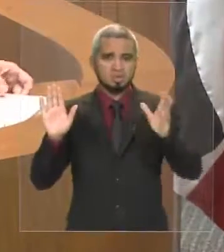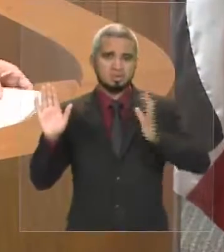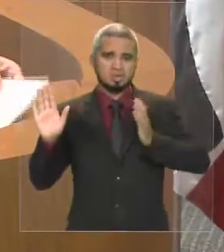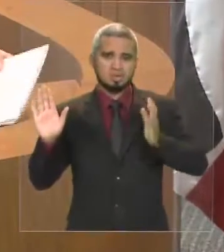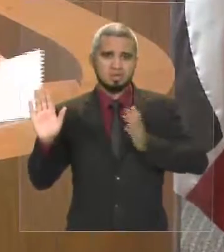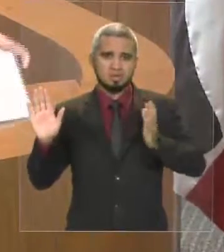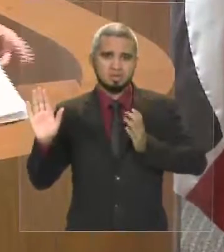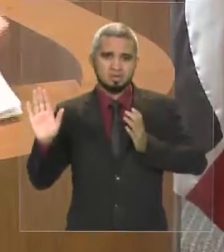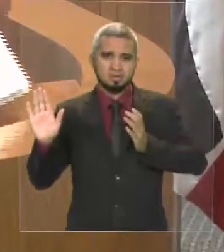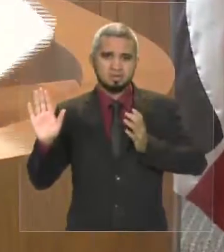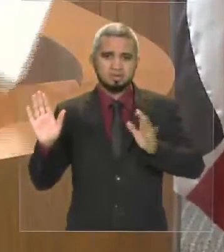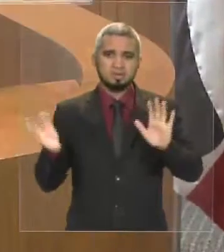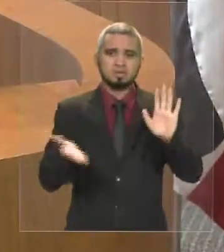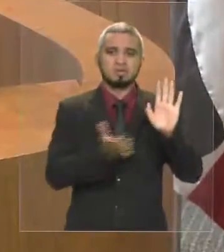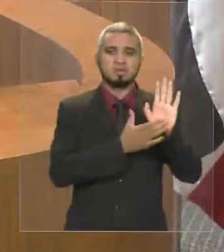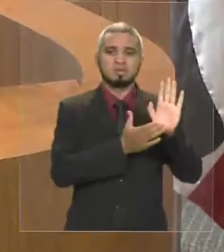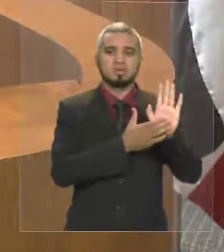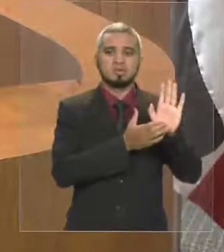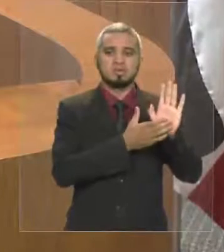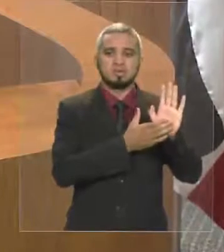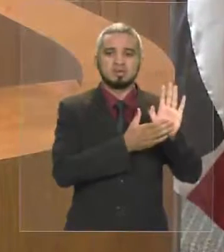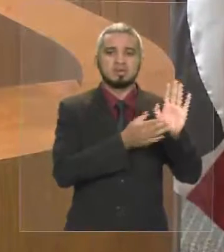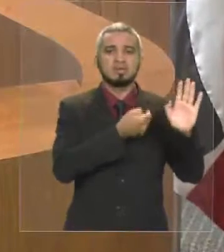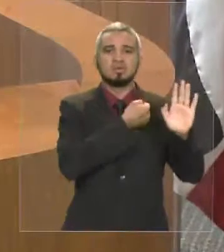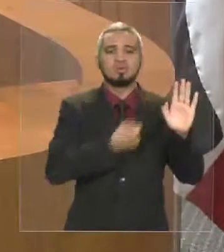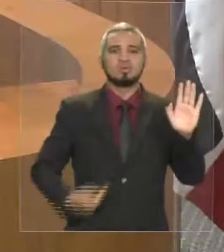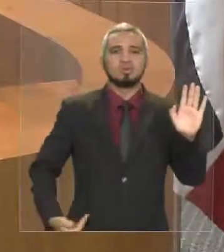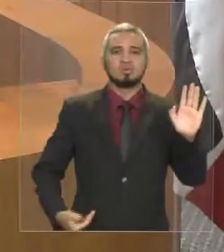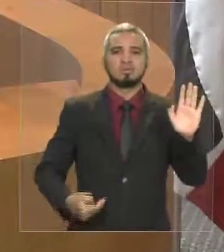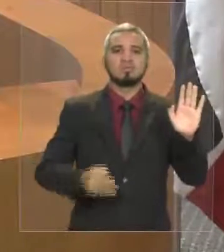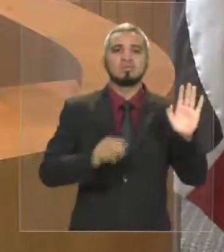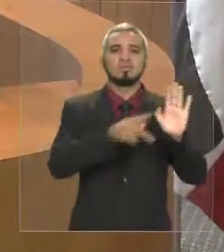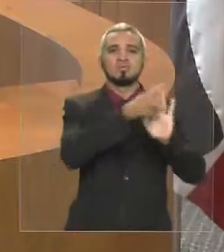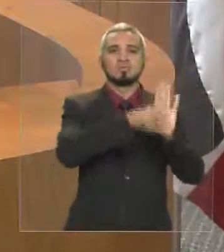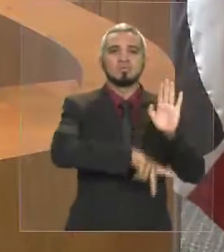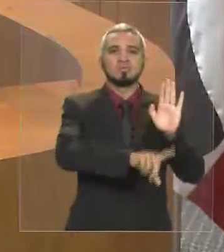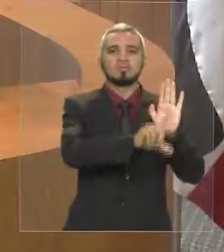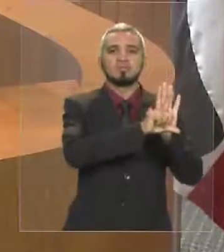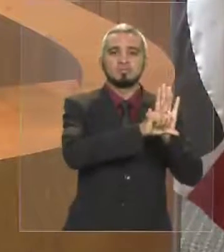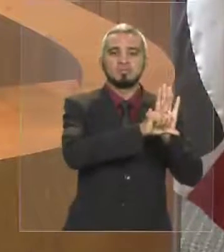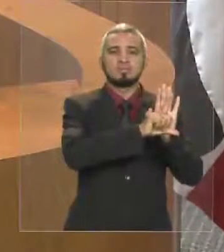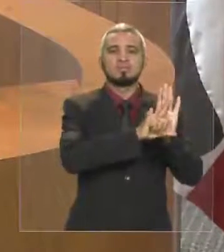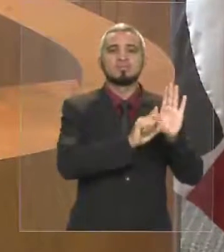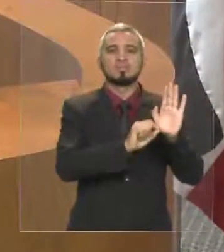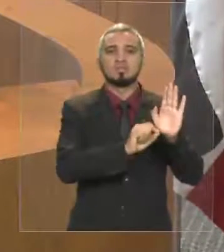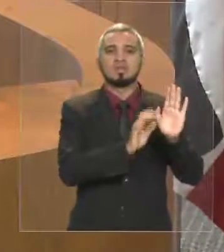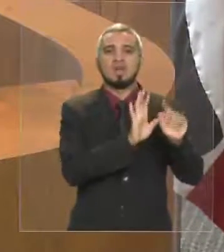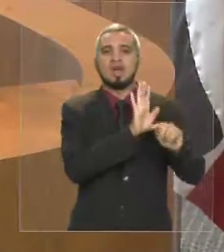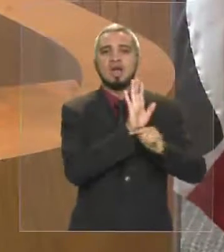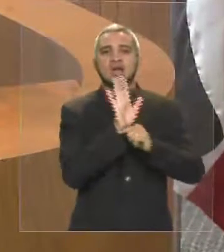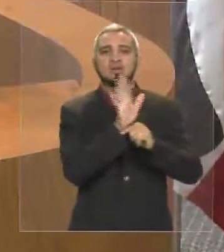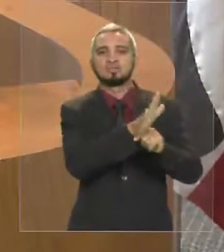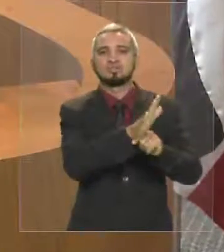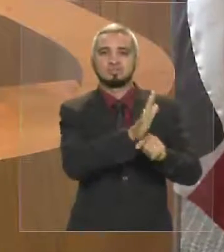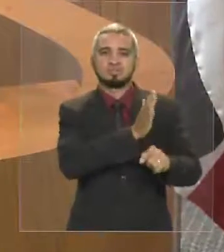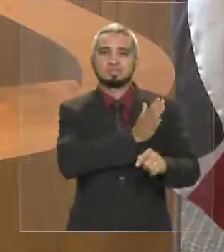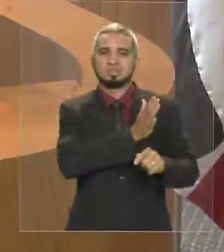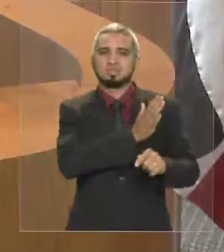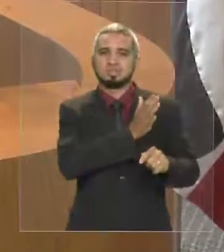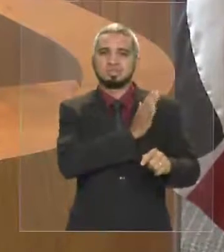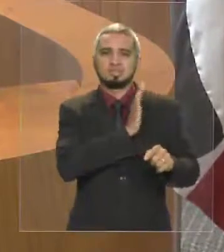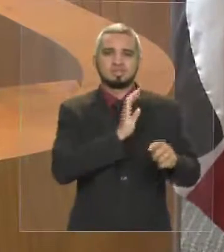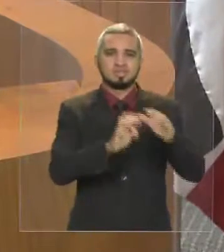sobre grandes fortunas. Do outro lado, o projeto de lei encaminhado pelo governador do Estado, beneficiando as grandes fortunas